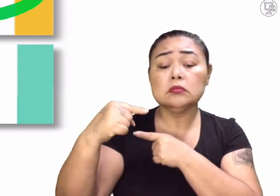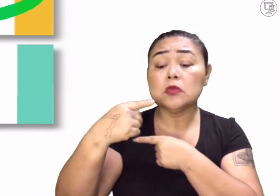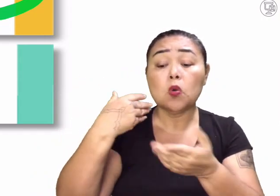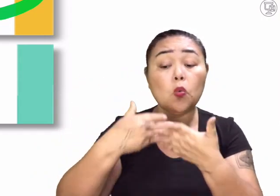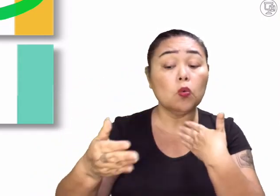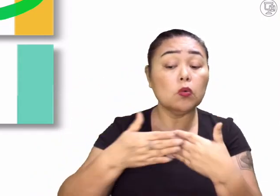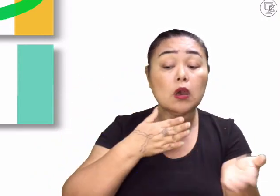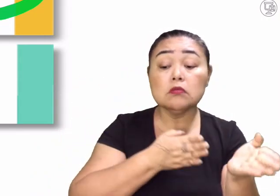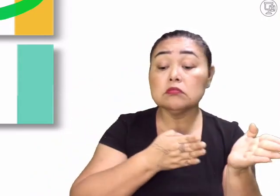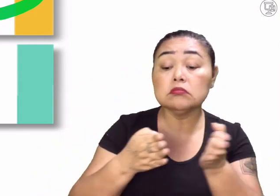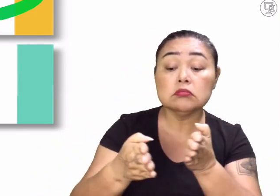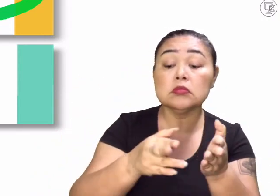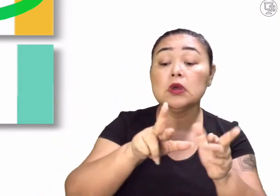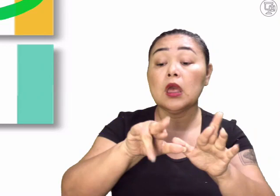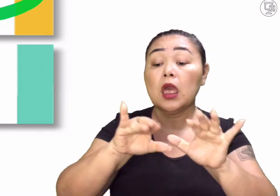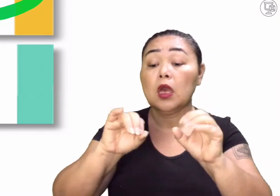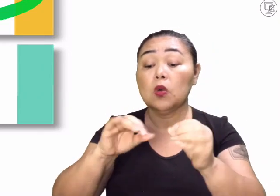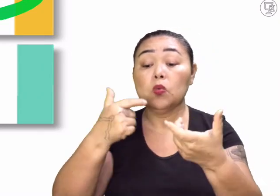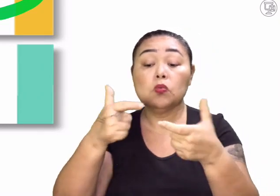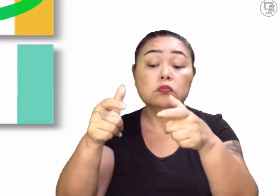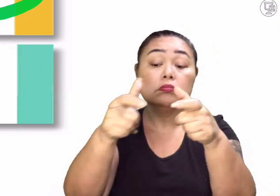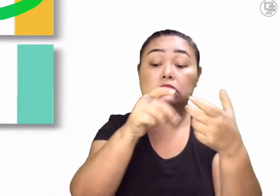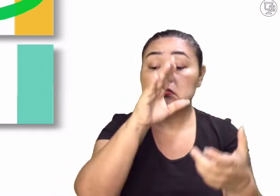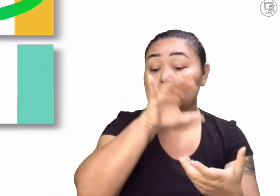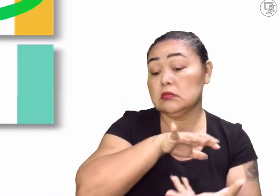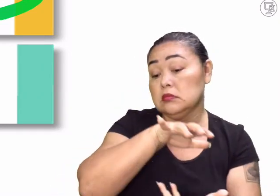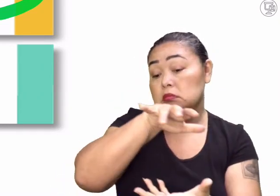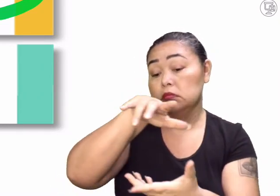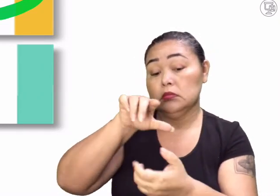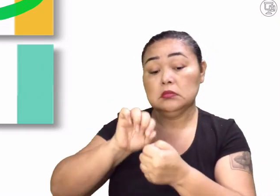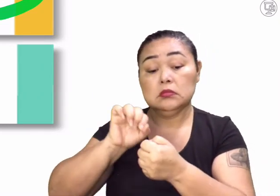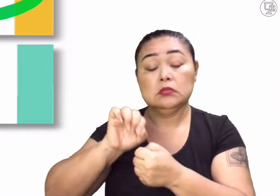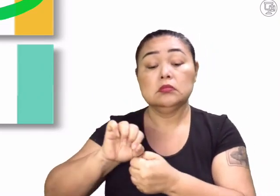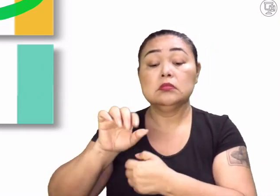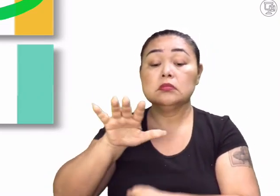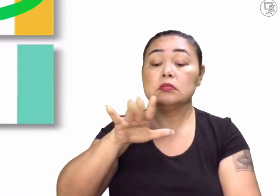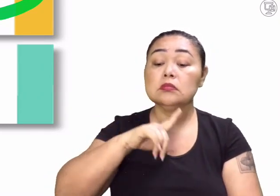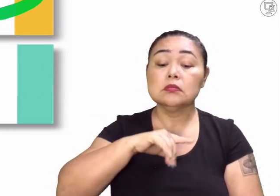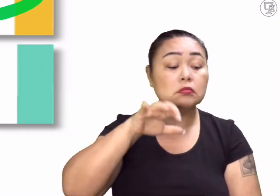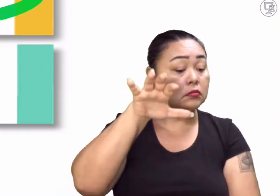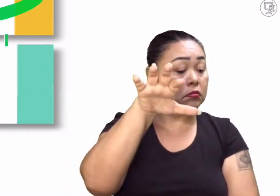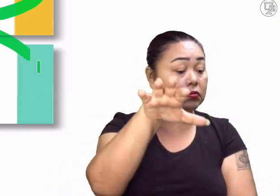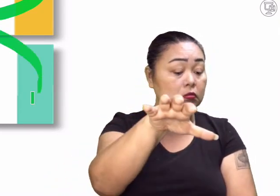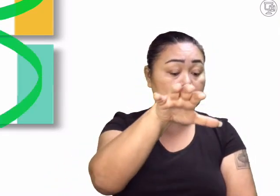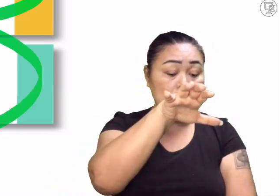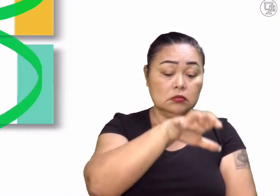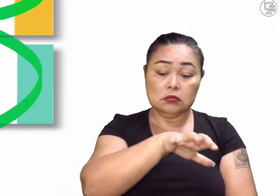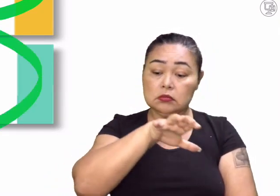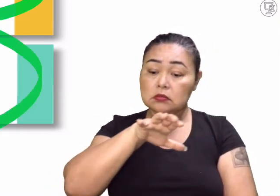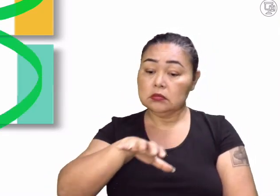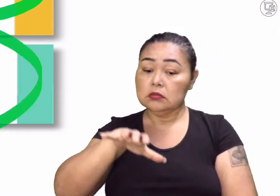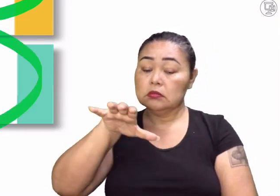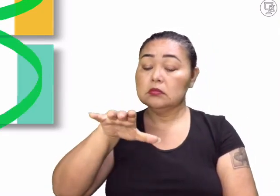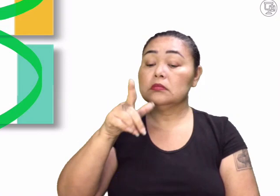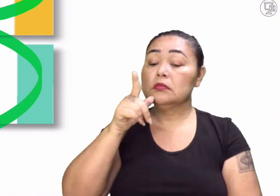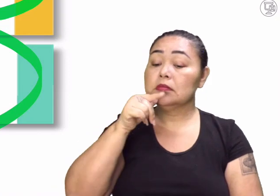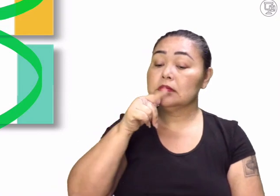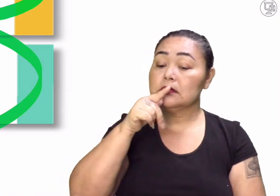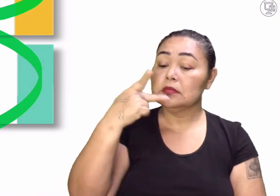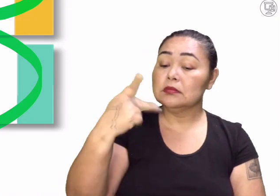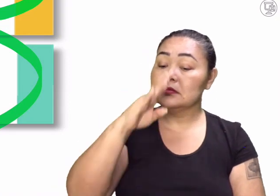qualquer rio em qualquer lugar do mundo, ok? Bacias hidrográficas do